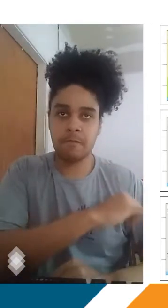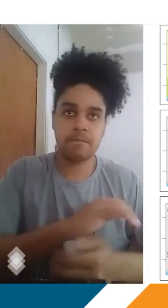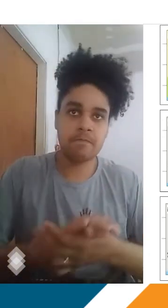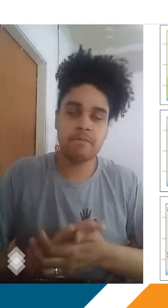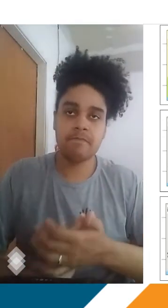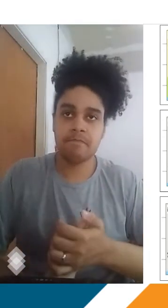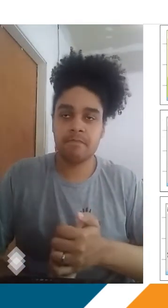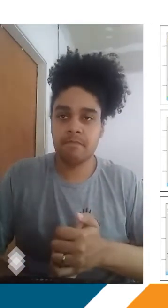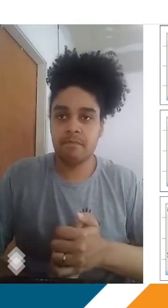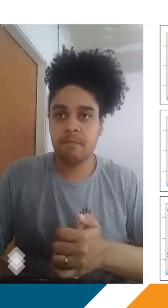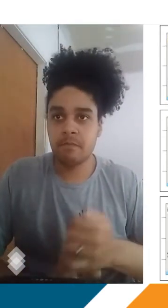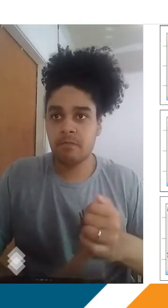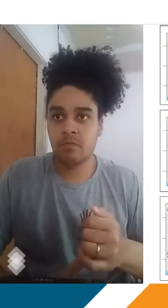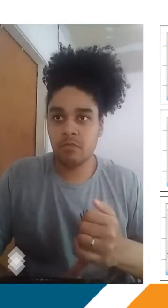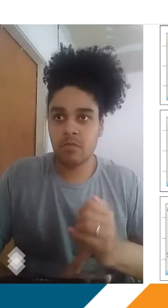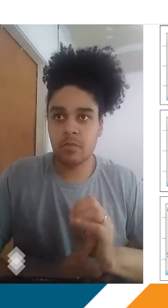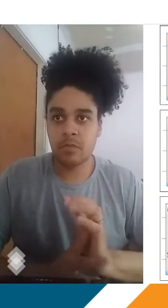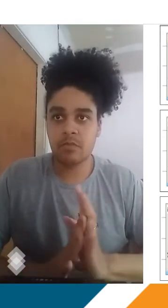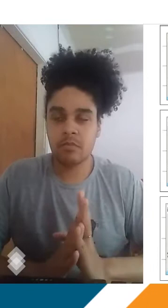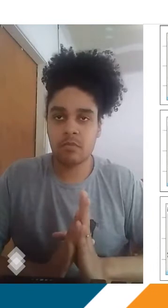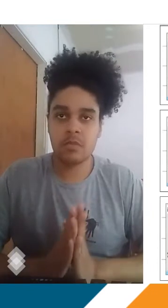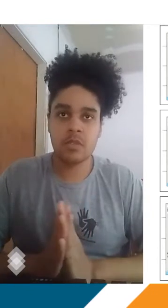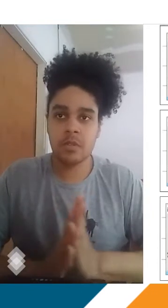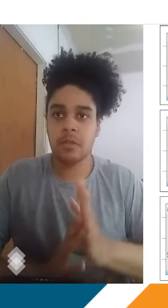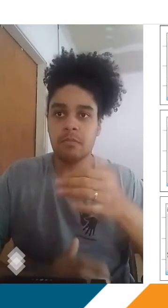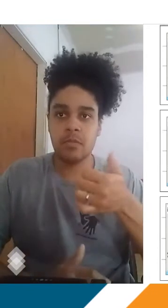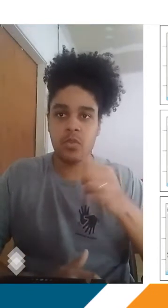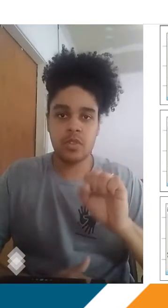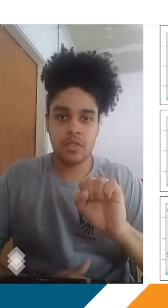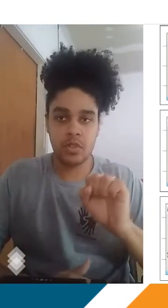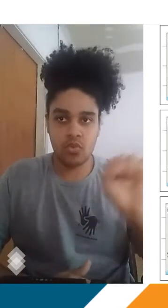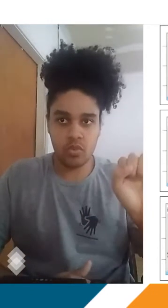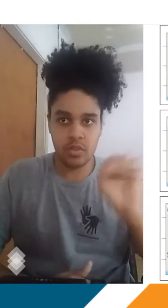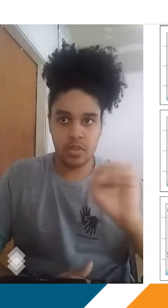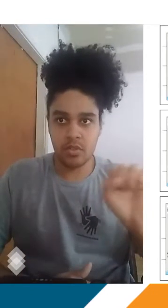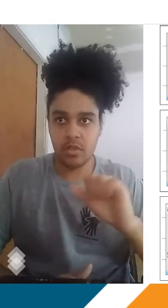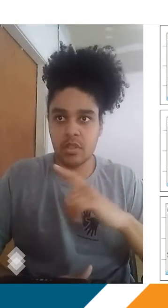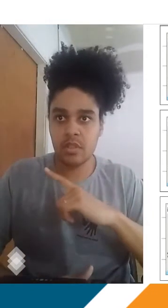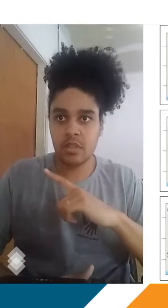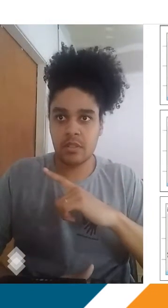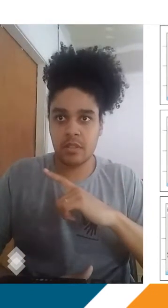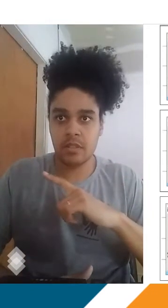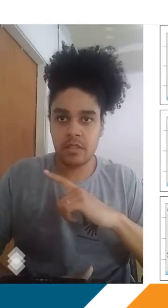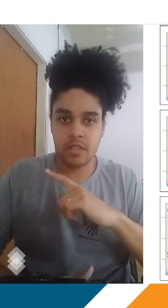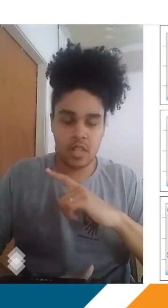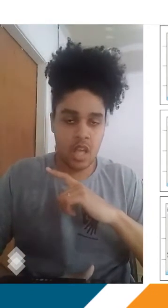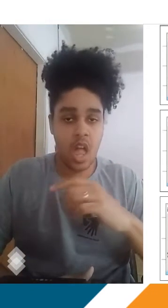Rio de Janeiro, que vira município neutro, aqui ó, no mapa acima. Em 1888, teremos